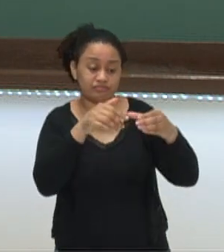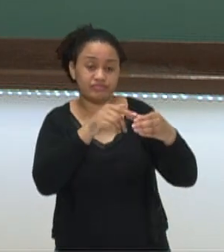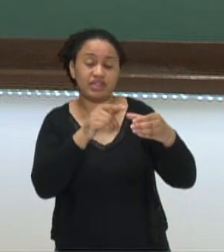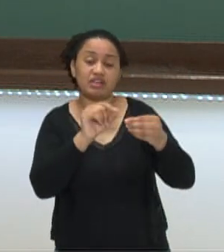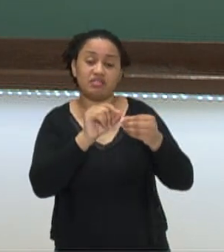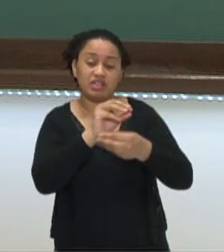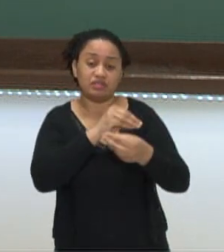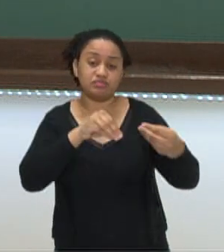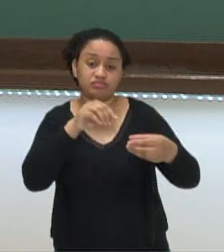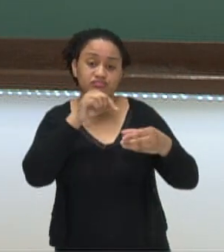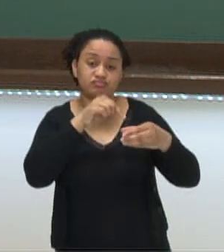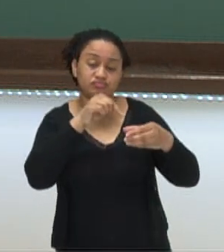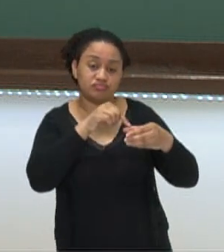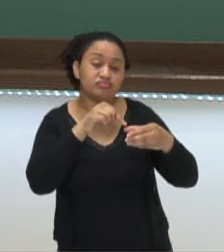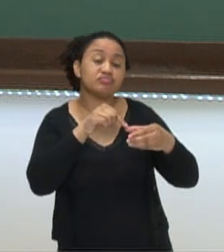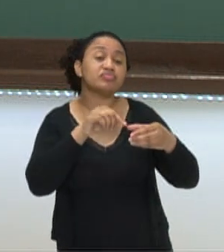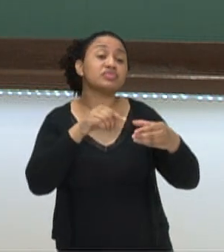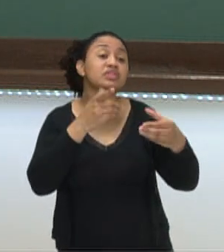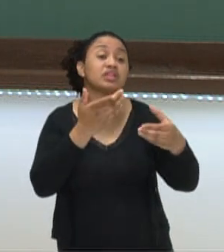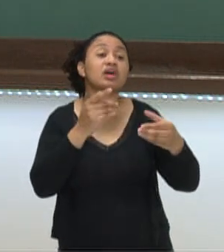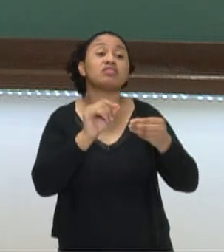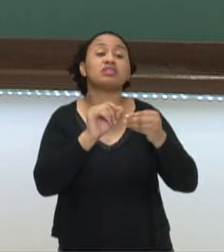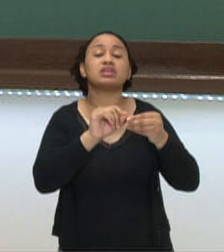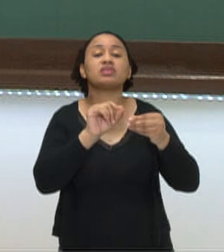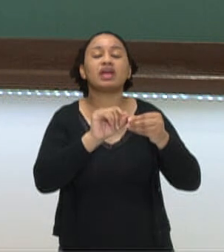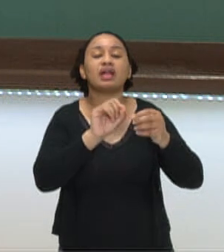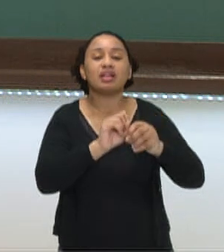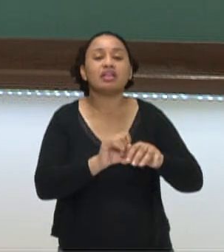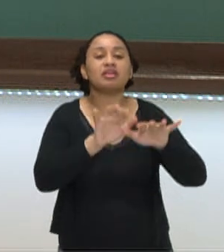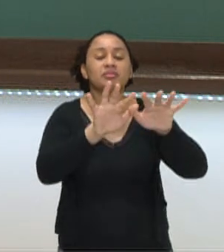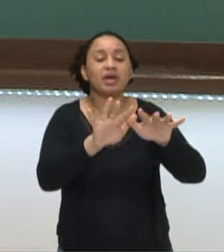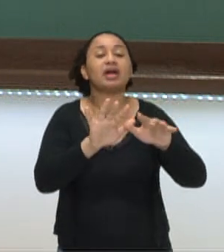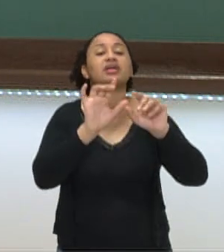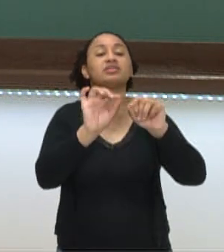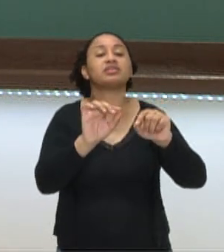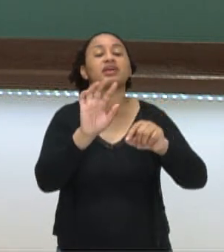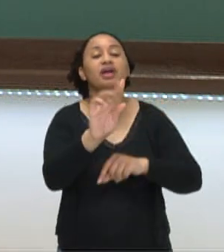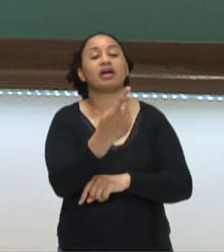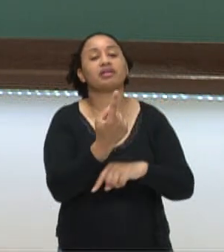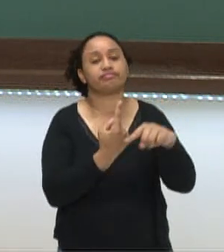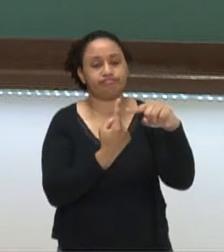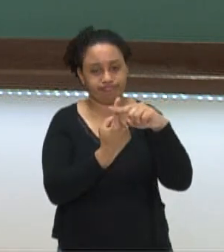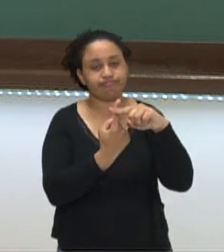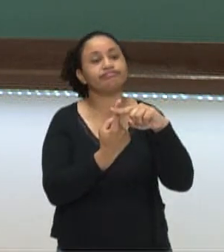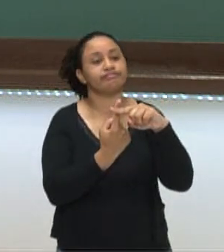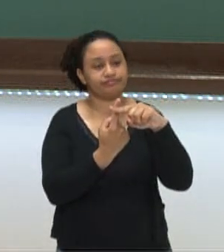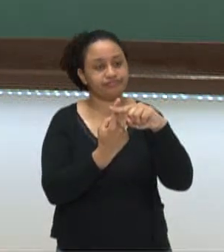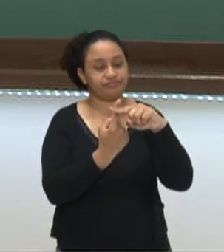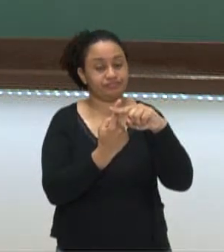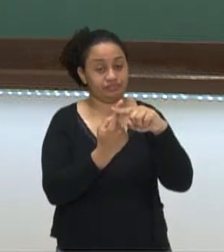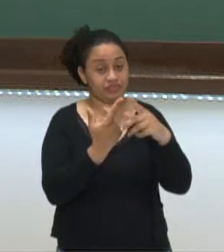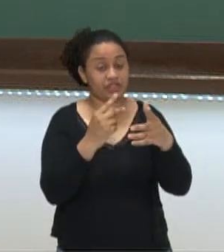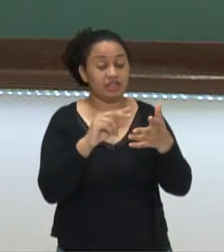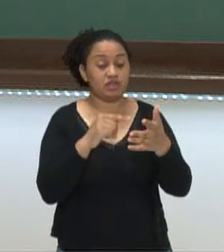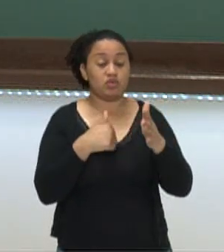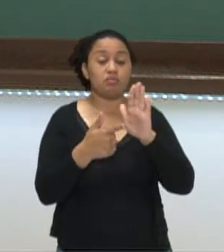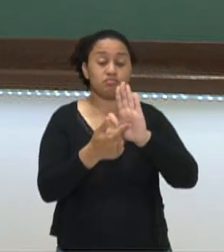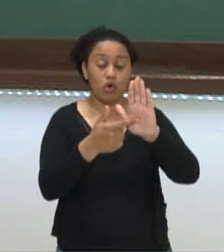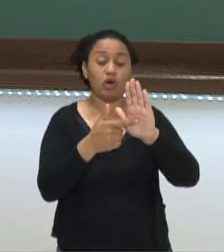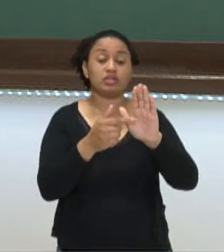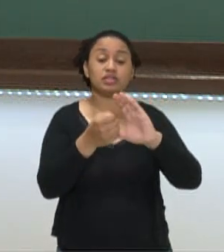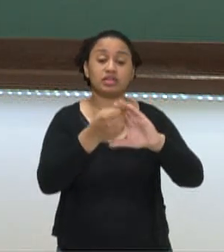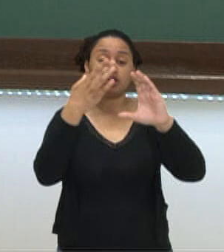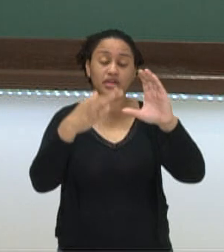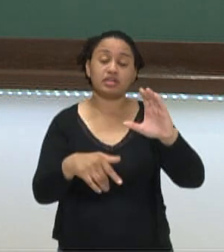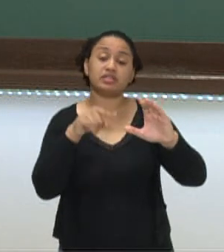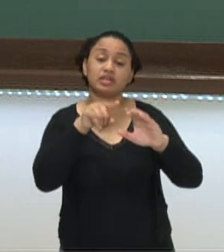a ionização, ou seja, a liberação de íons H+. Isso classifica,